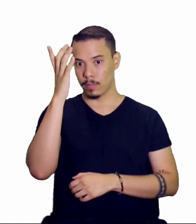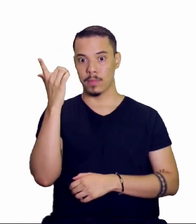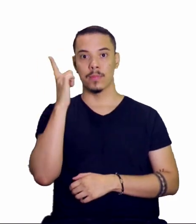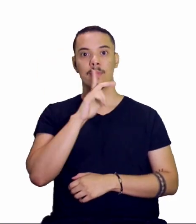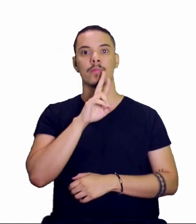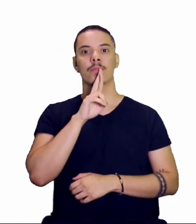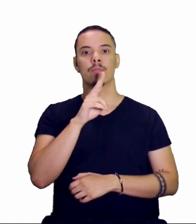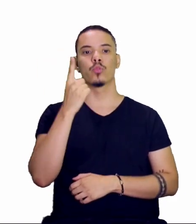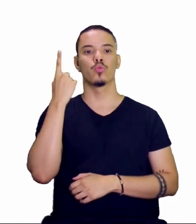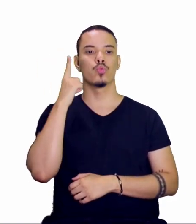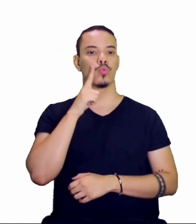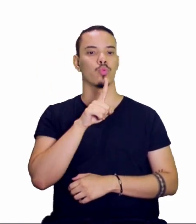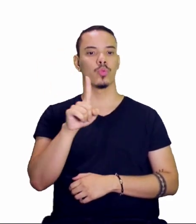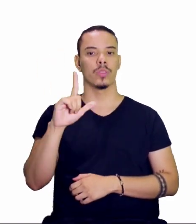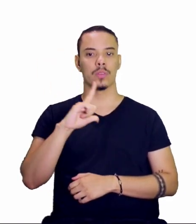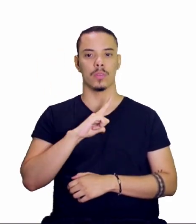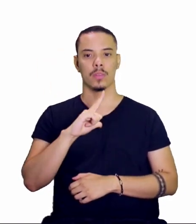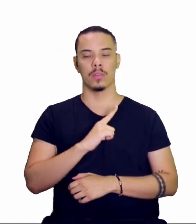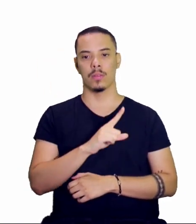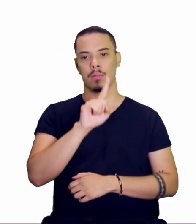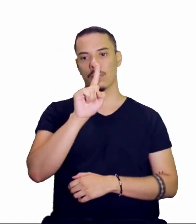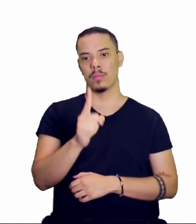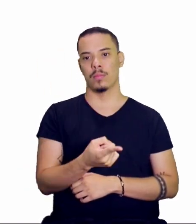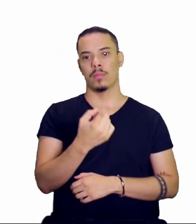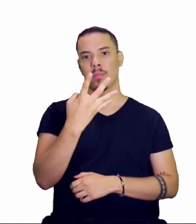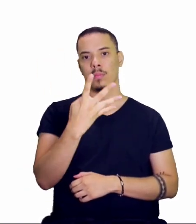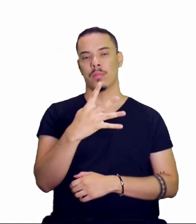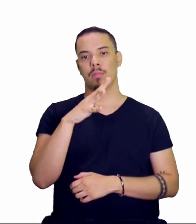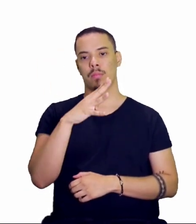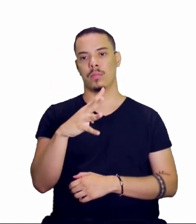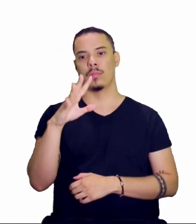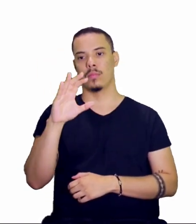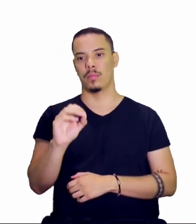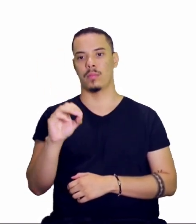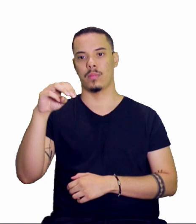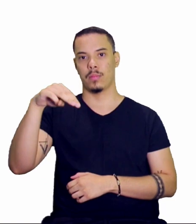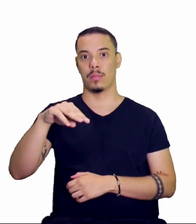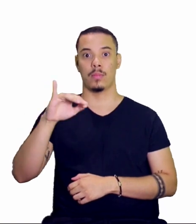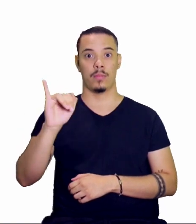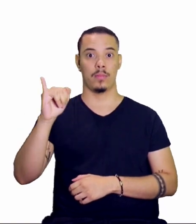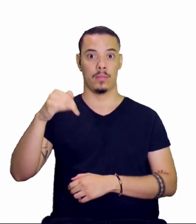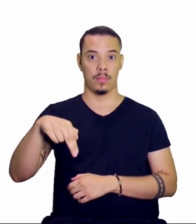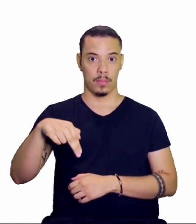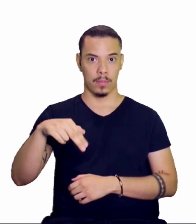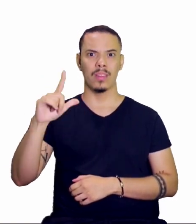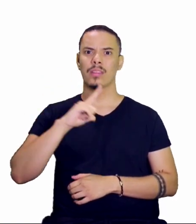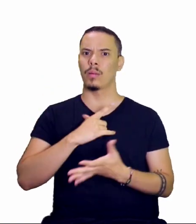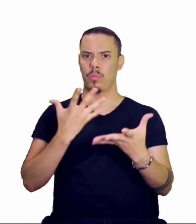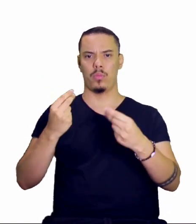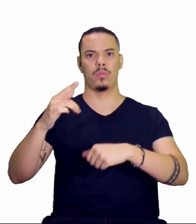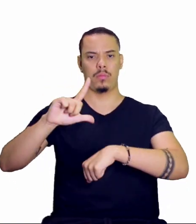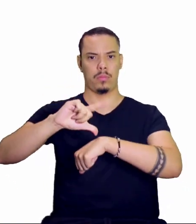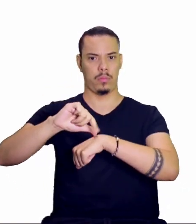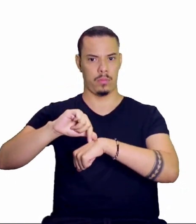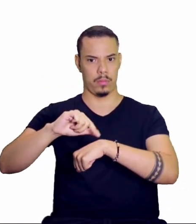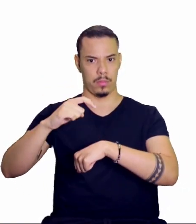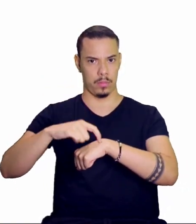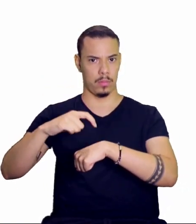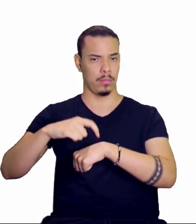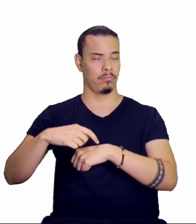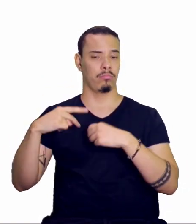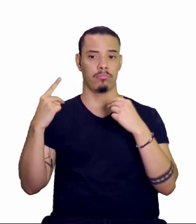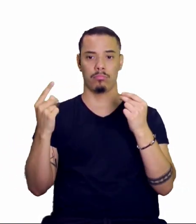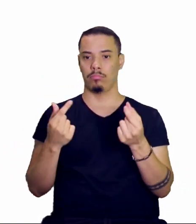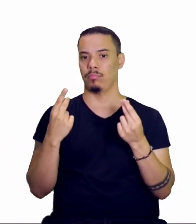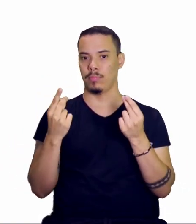ali, de ó, horas, um dia dá de tem minuto de 1 hora. 1.440 minutos. Então você tem muito tempo de minuto, né? Se fosse segundo, imagina. Aí já